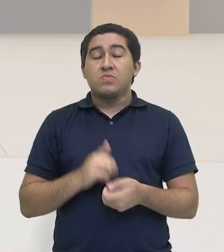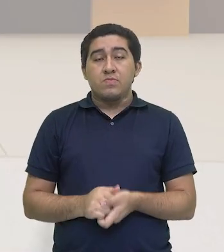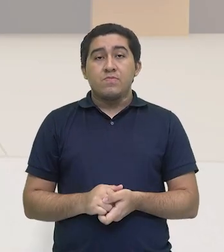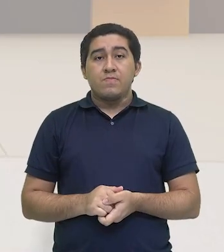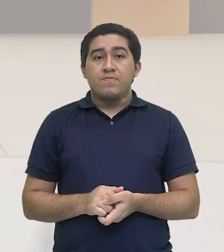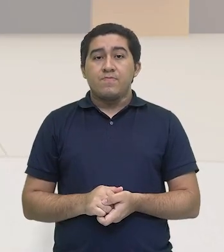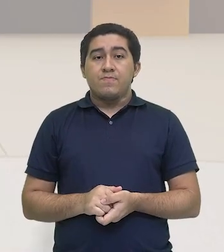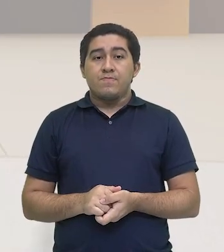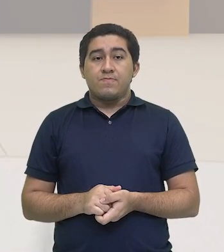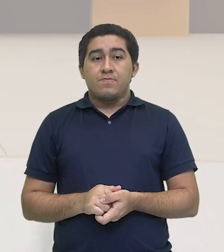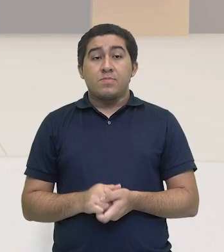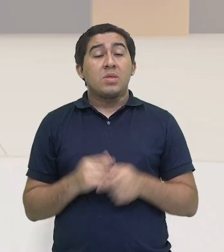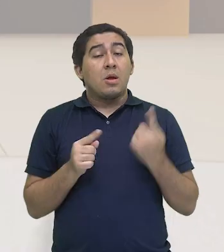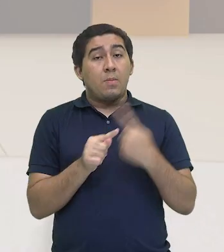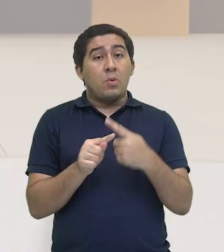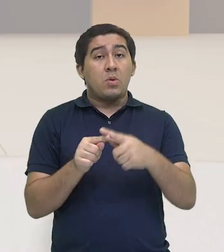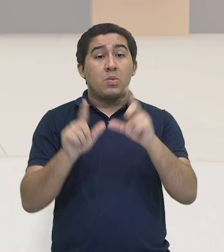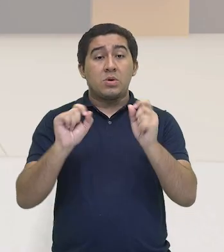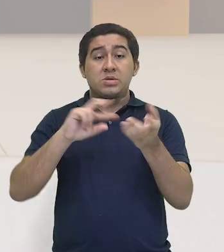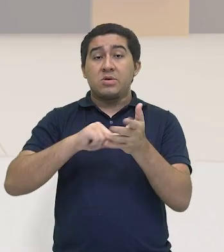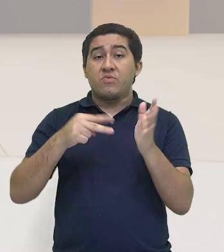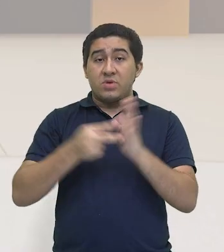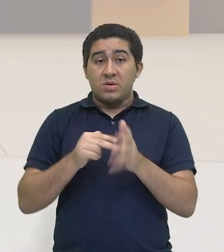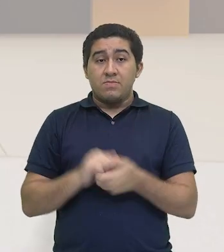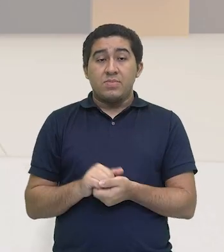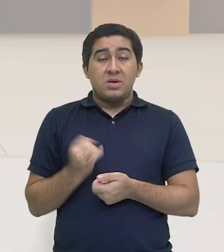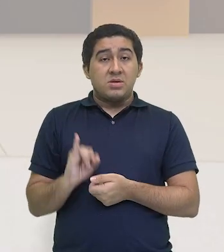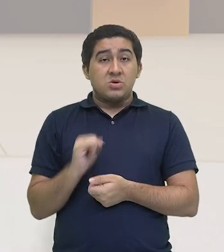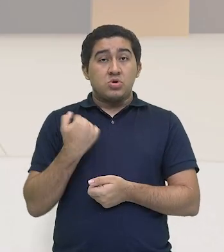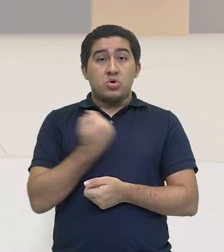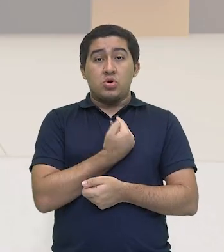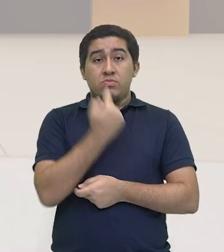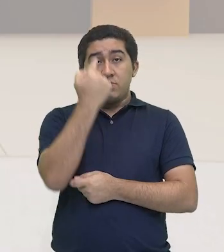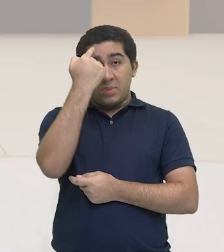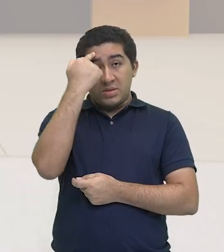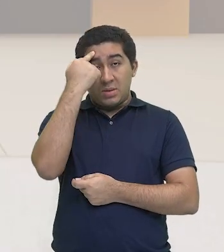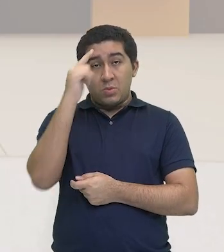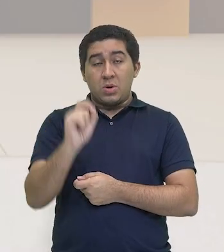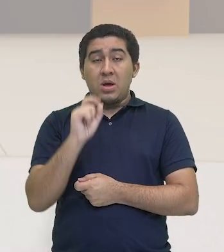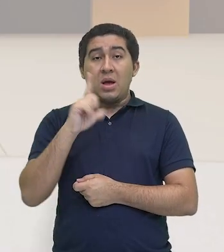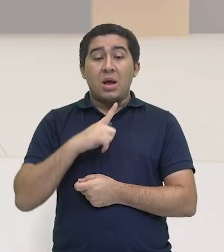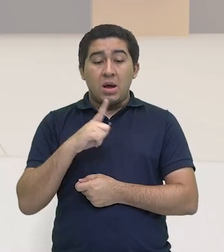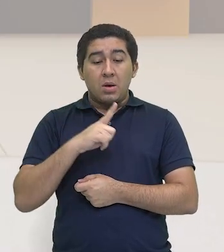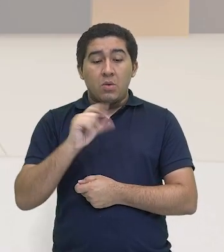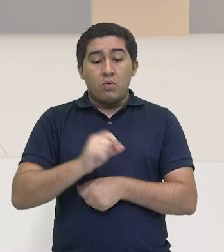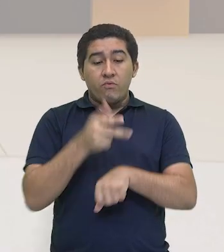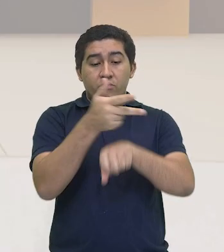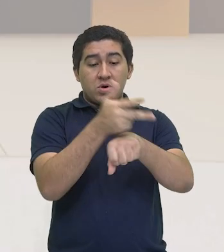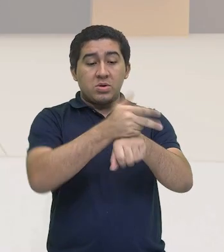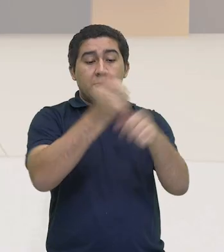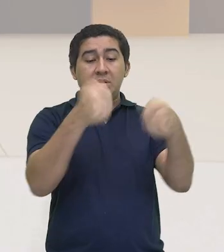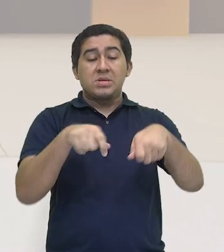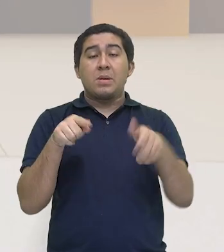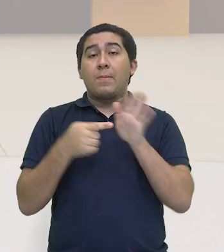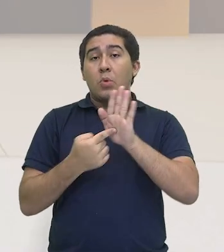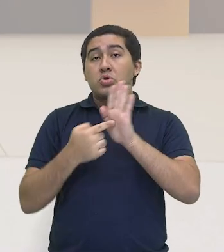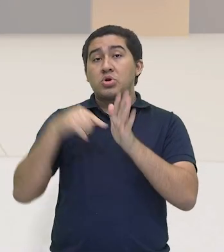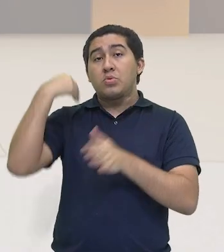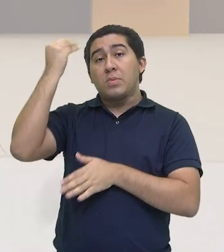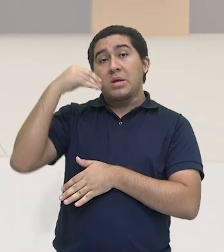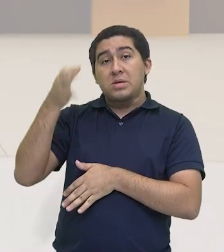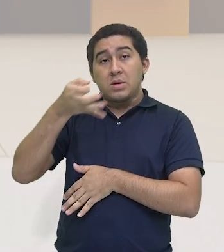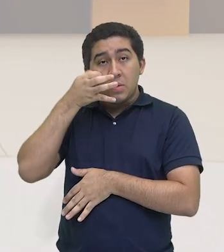está fazendo. Sim, afinal, quando a gente pensa no documentário, já que é a realidade, eu preciso mostrar a realidade. Então, a